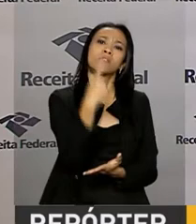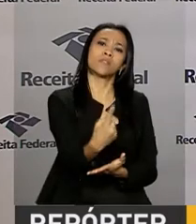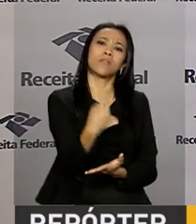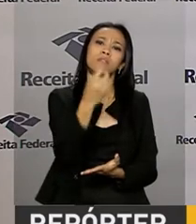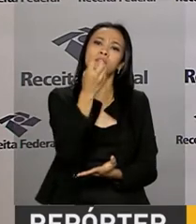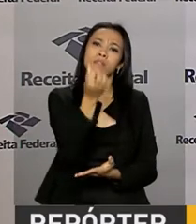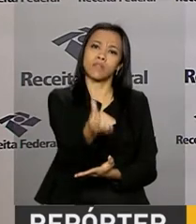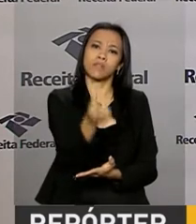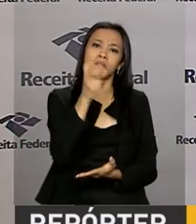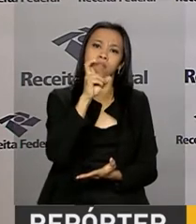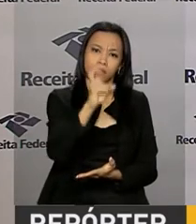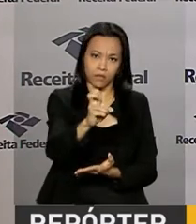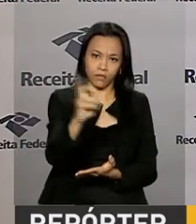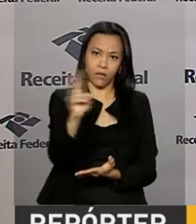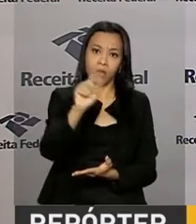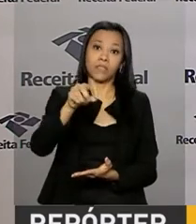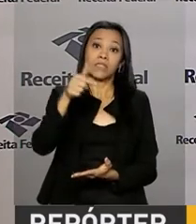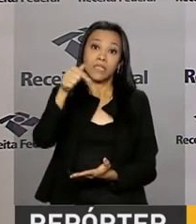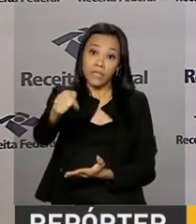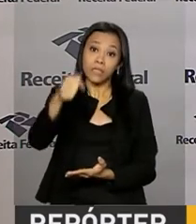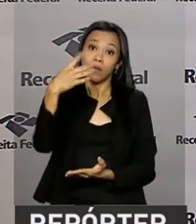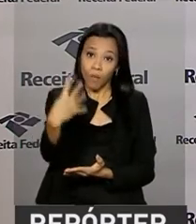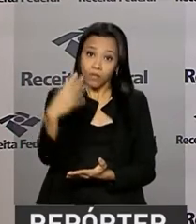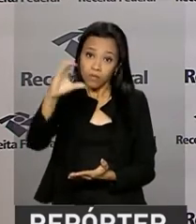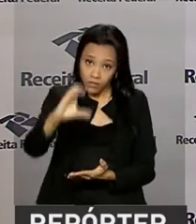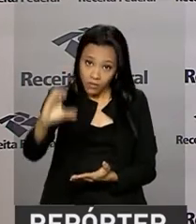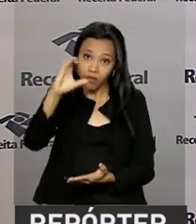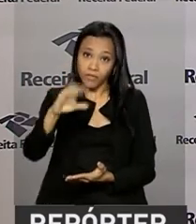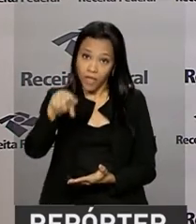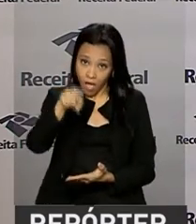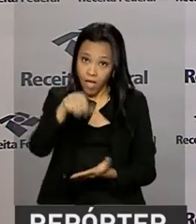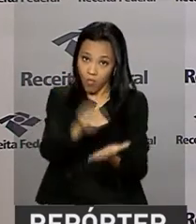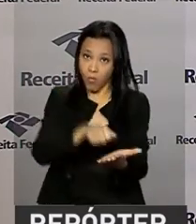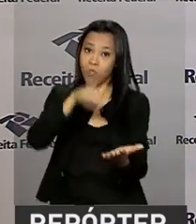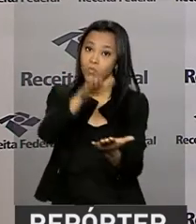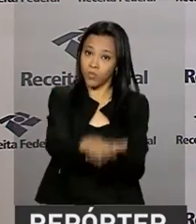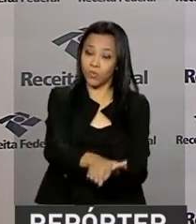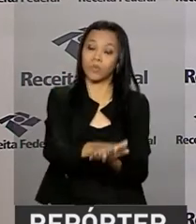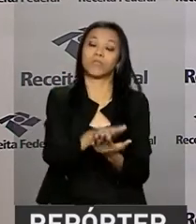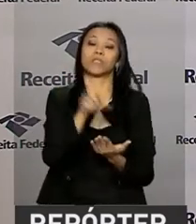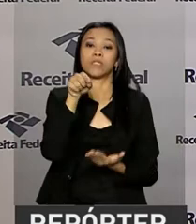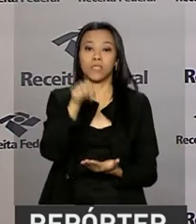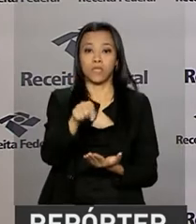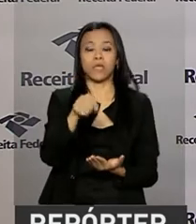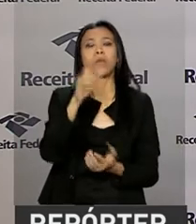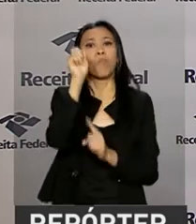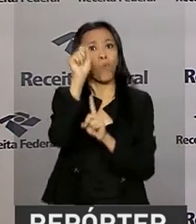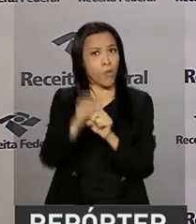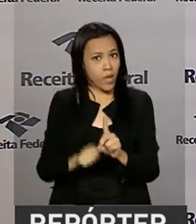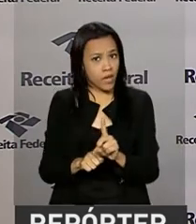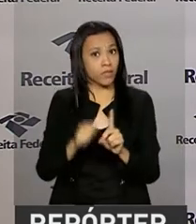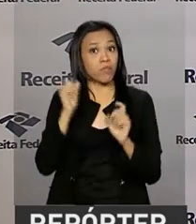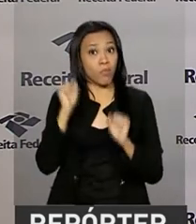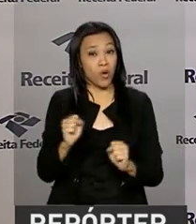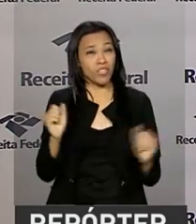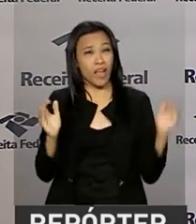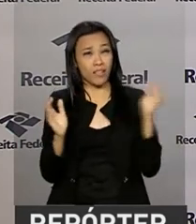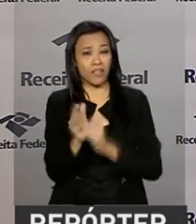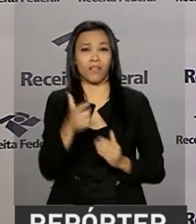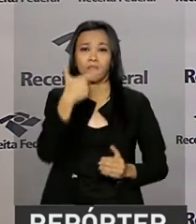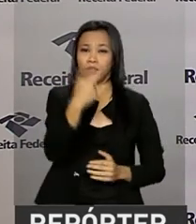74 centavos é essa multa de 1% ao mês ela pode chegar até 20%